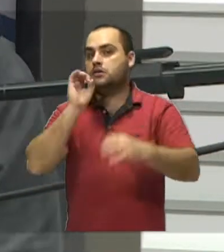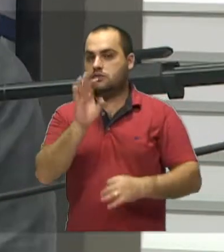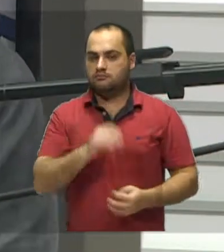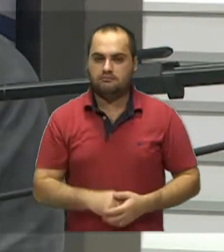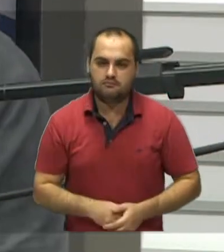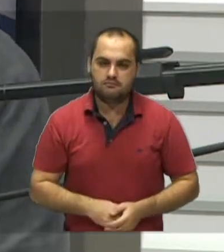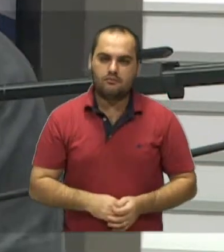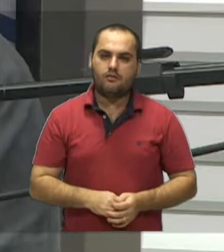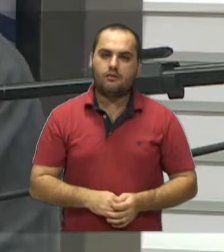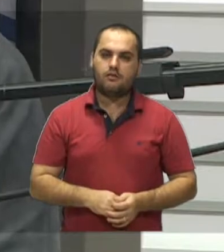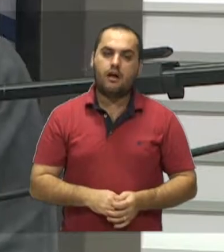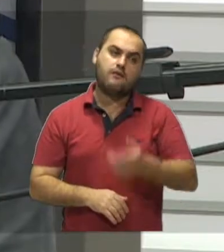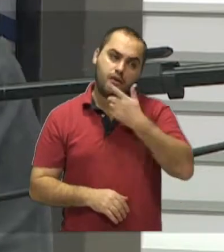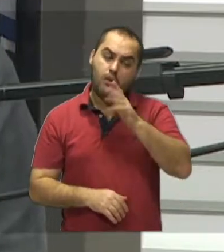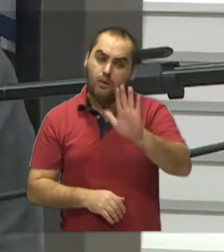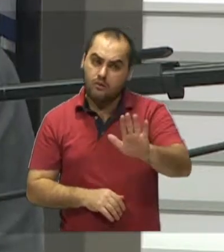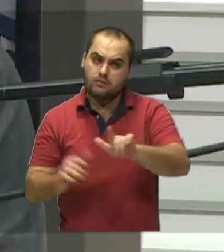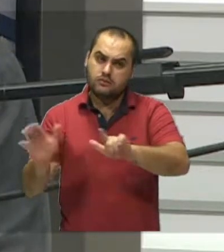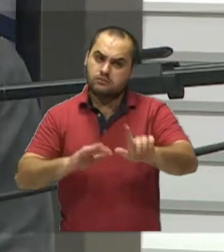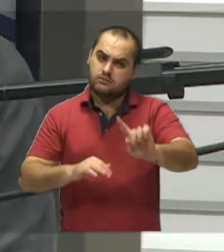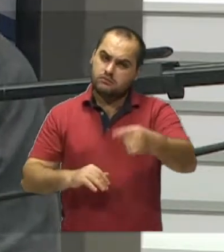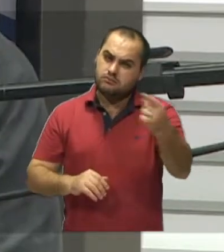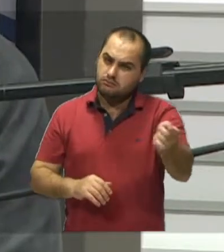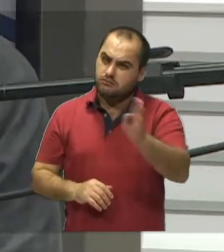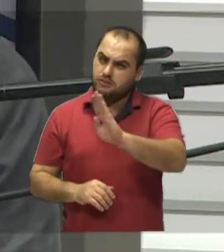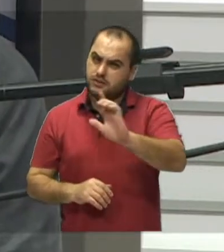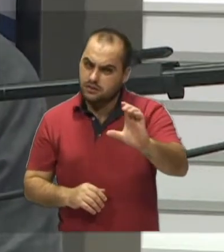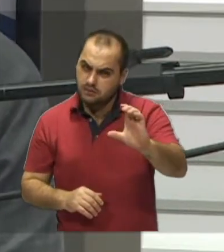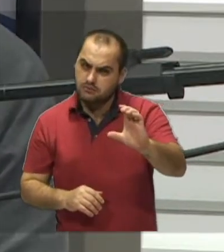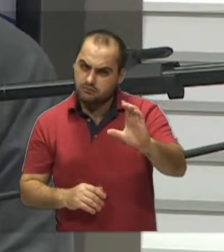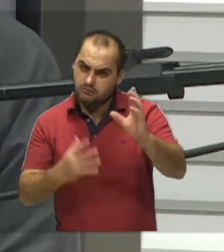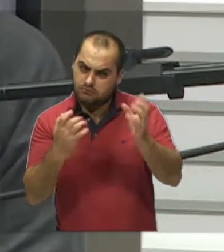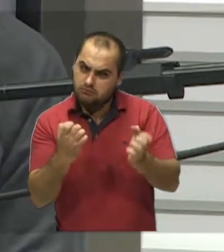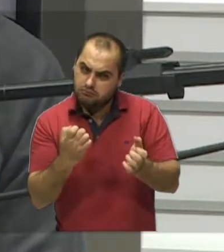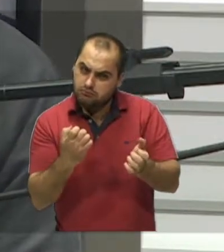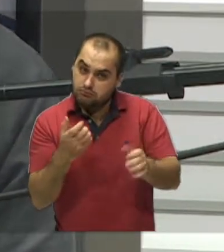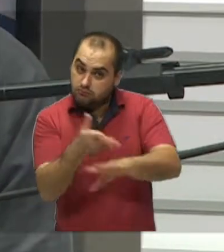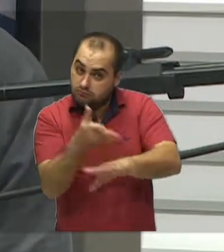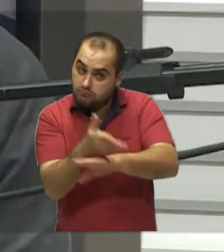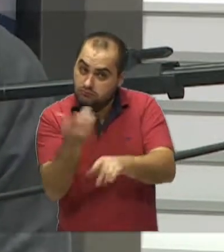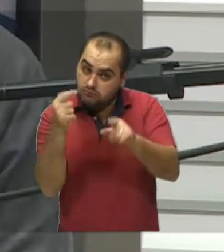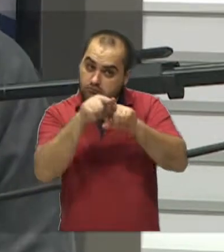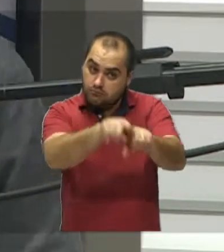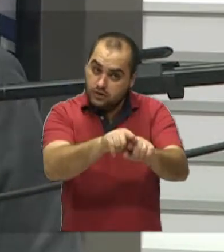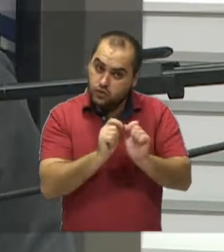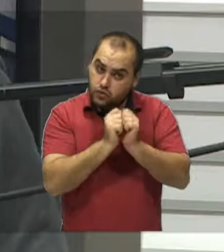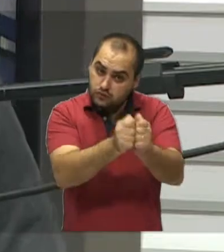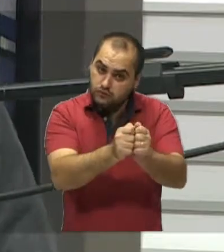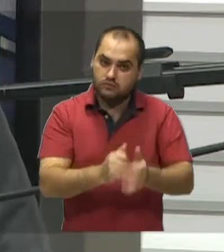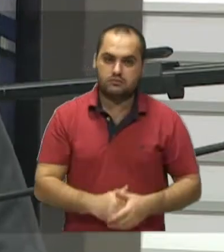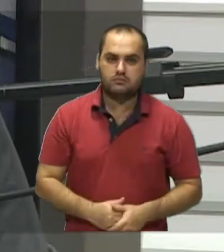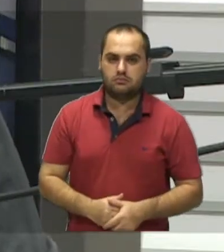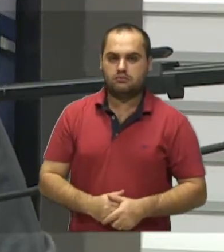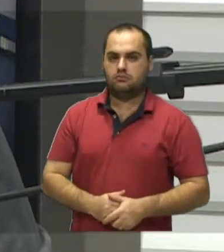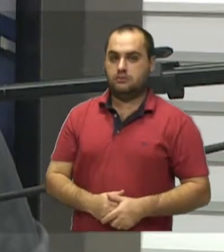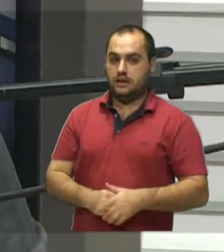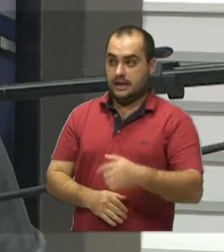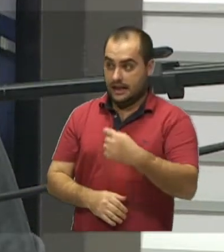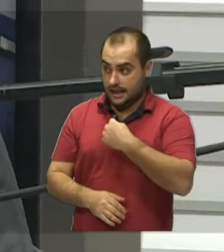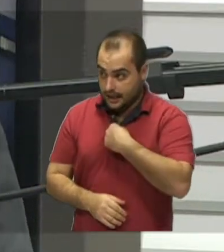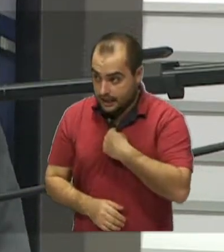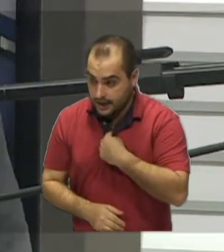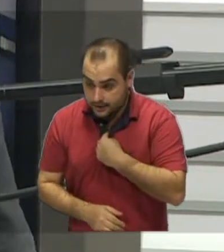quer... Eu vou tocar semana que vem em Balneário, você não quer dar uma canja comigo, começar a gente desenvolver um trabalho? Meu, cara, aquilo pra mim